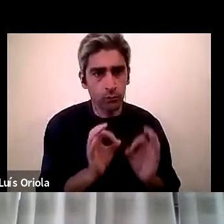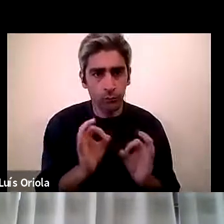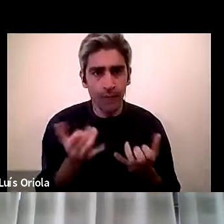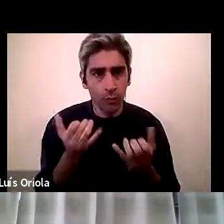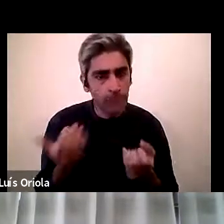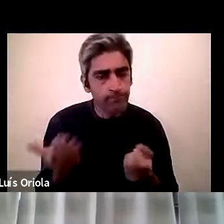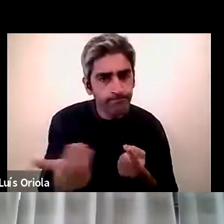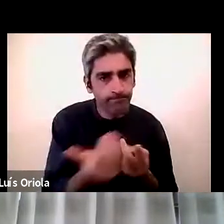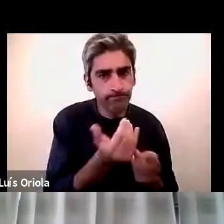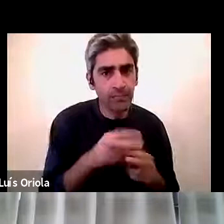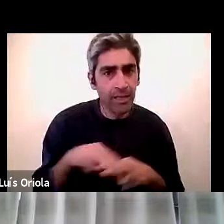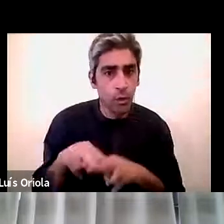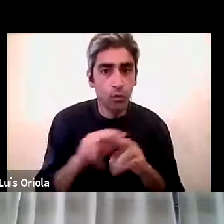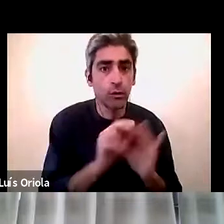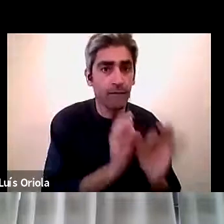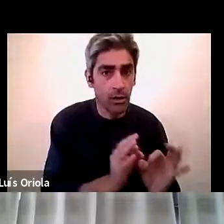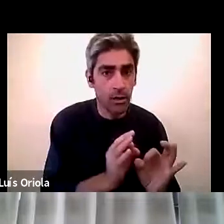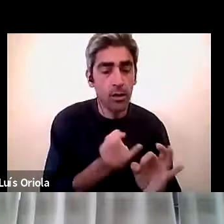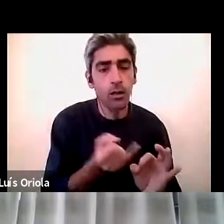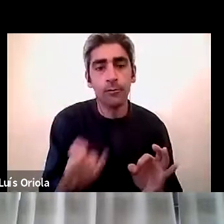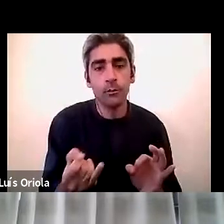informadas com base nesse diagnóstico que